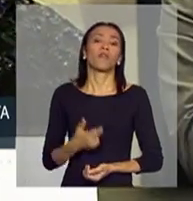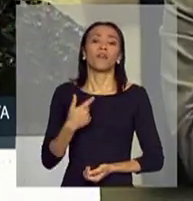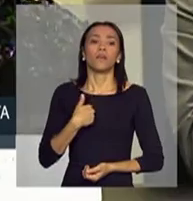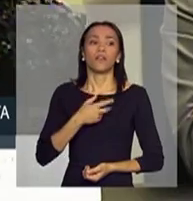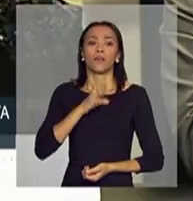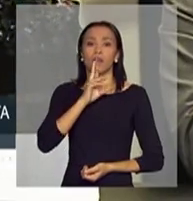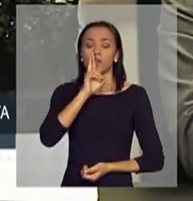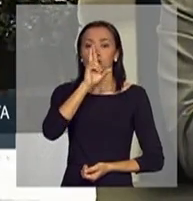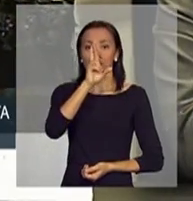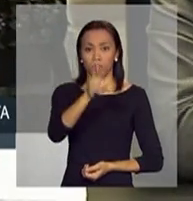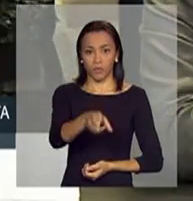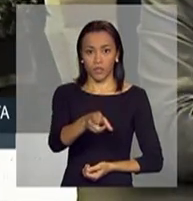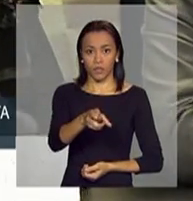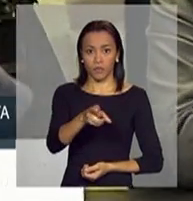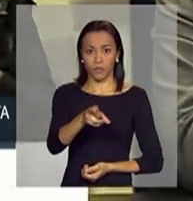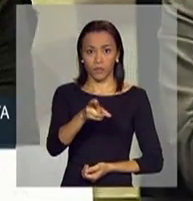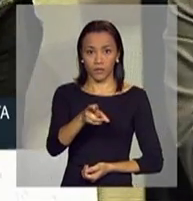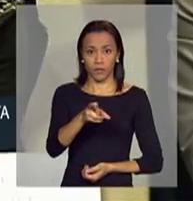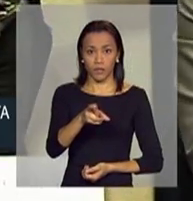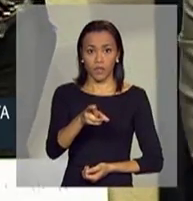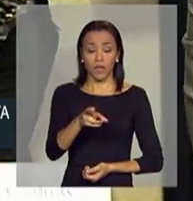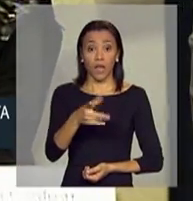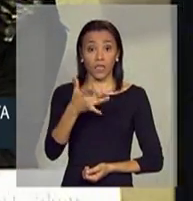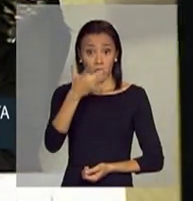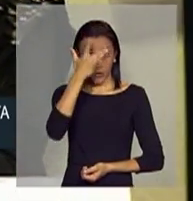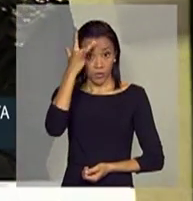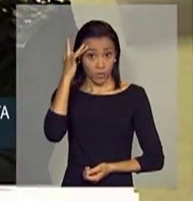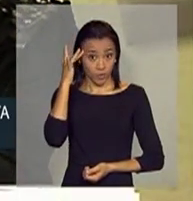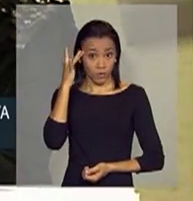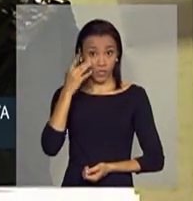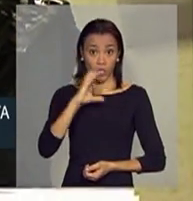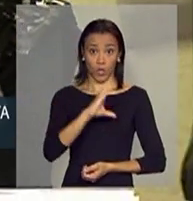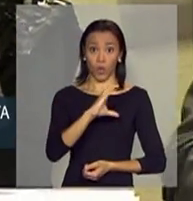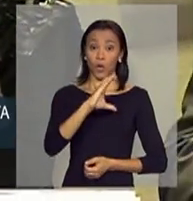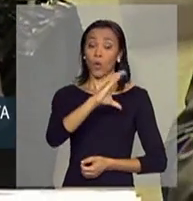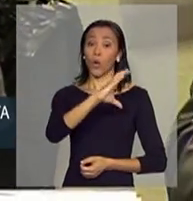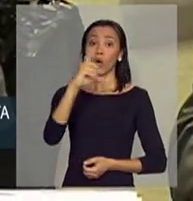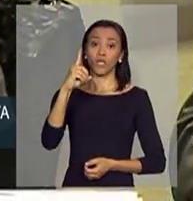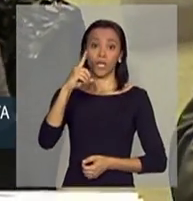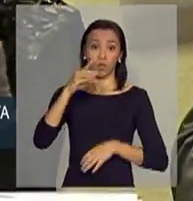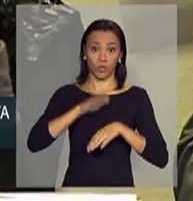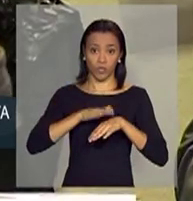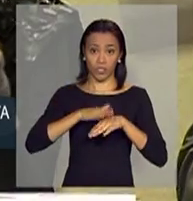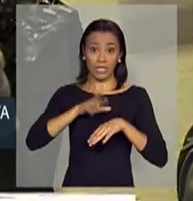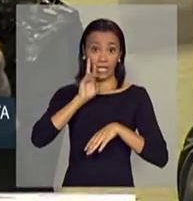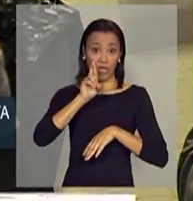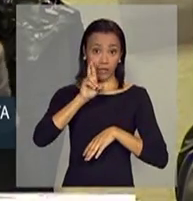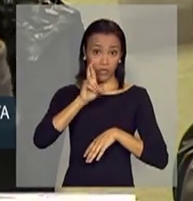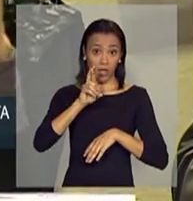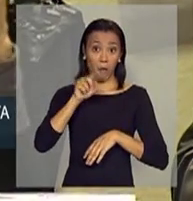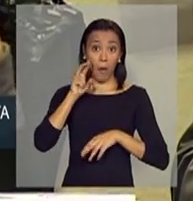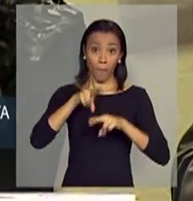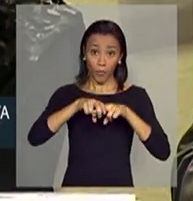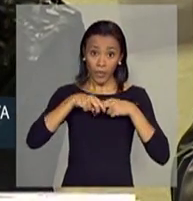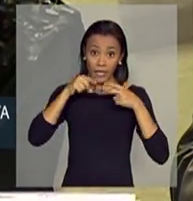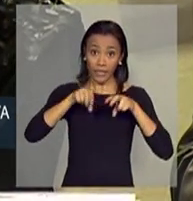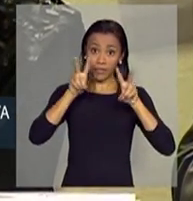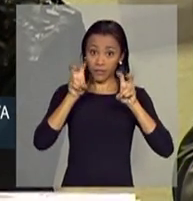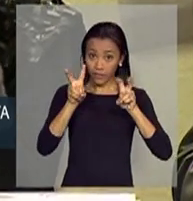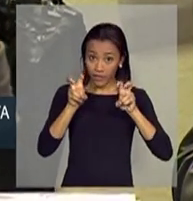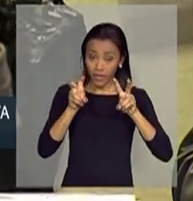respondesse os responsáveis aqui, os coordenadores responsáveis por esse grupo, que é dos mortos